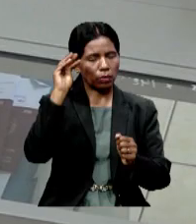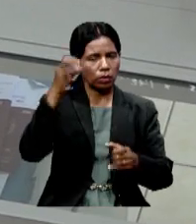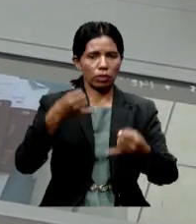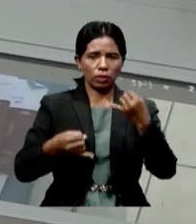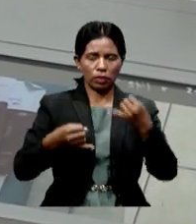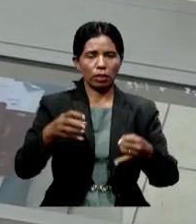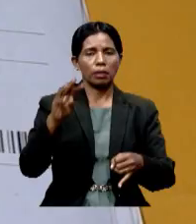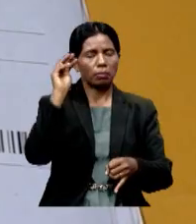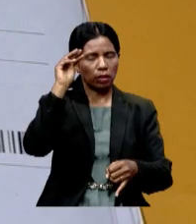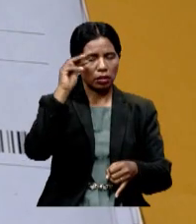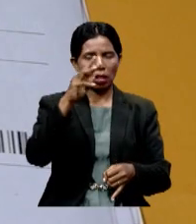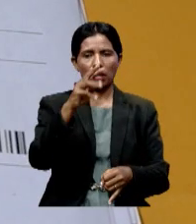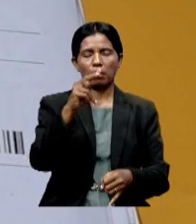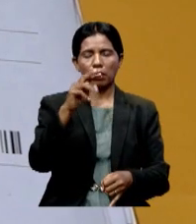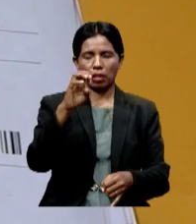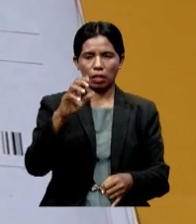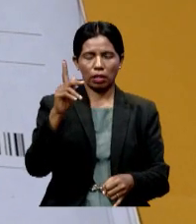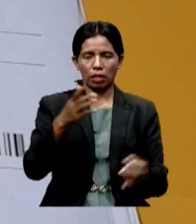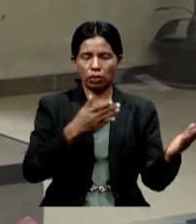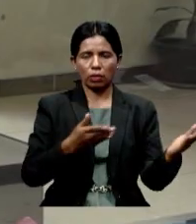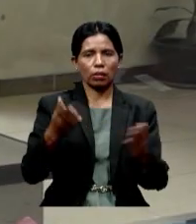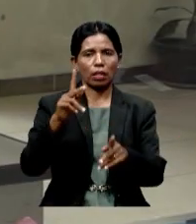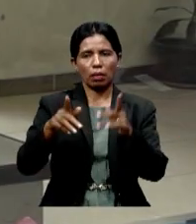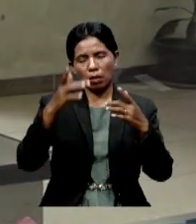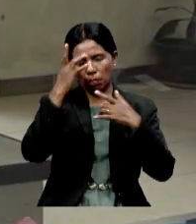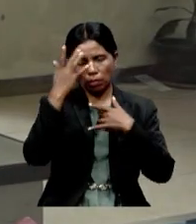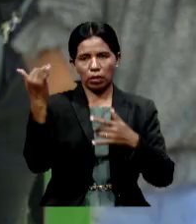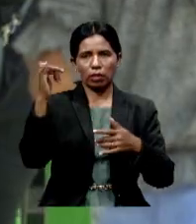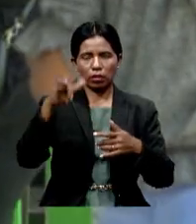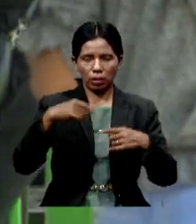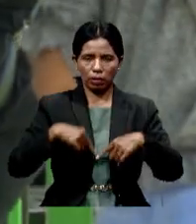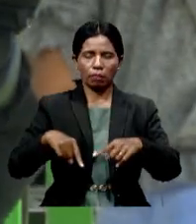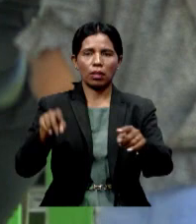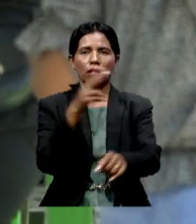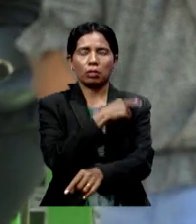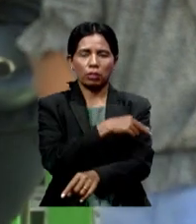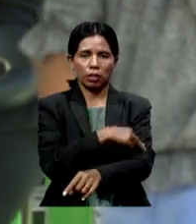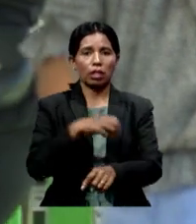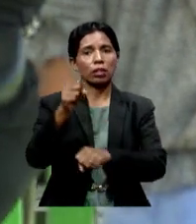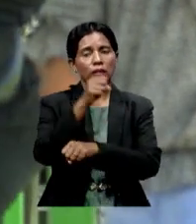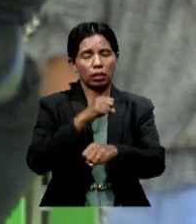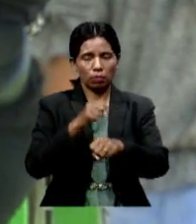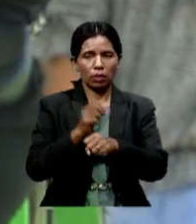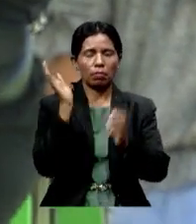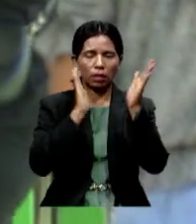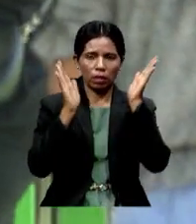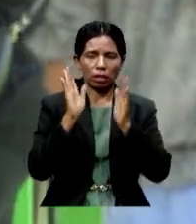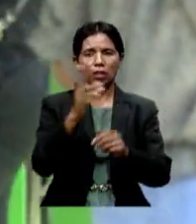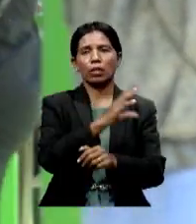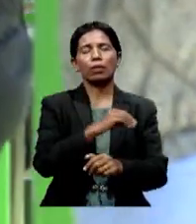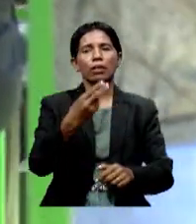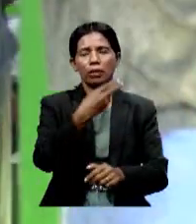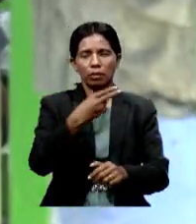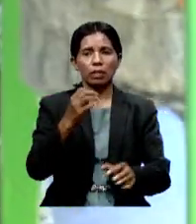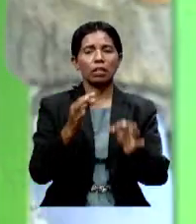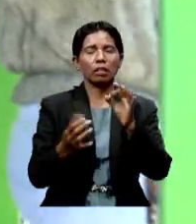Ministério Negócio Estrangeiro, onde bele transfere paciente sira bahalo tratamento e a Singapura, Malásia no Indonésia, mas que